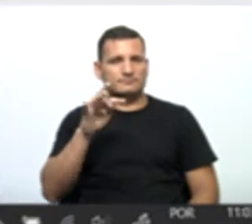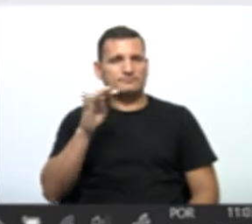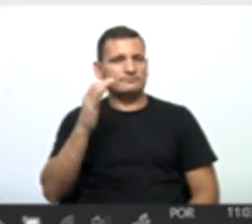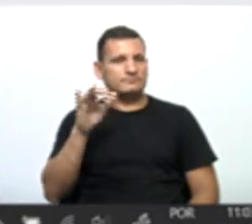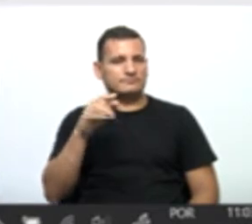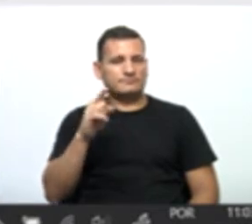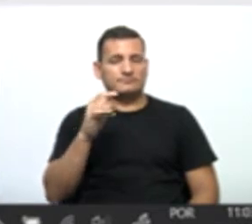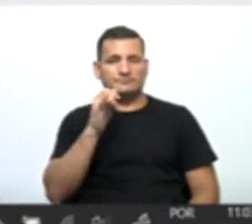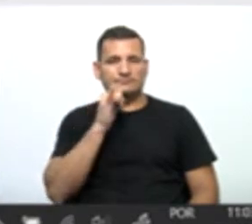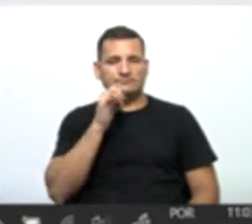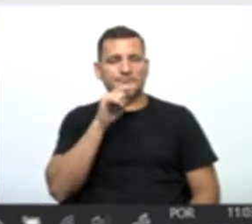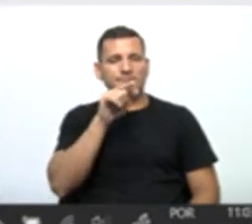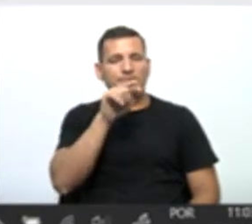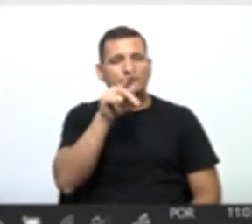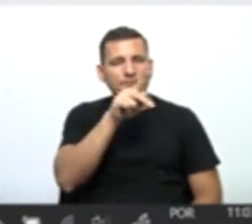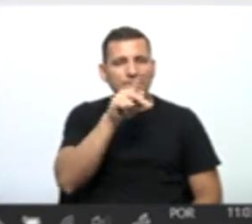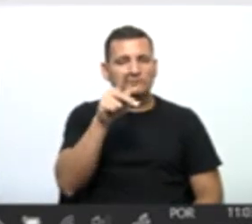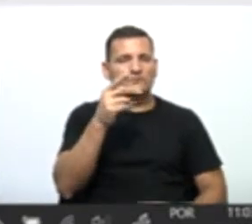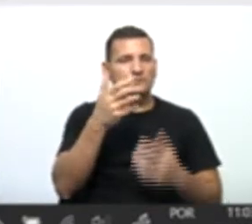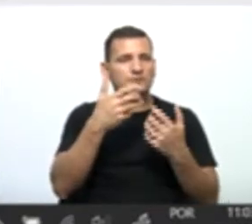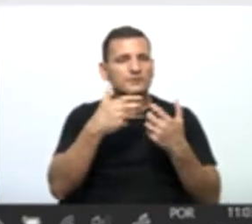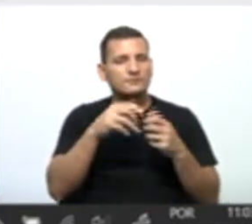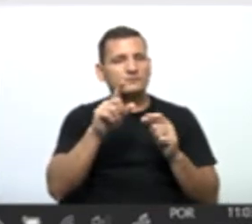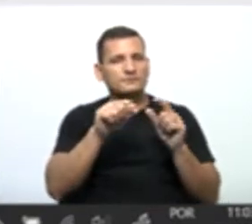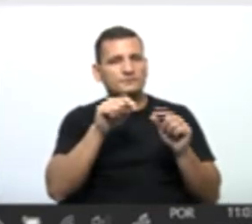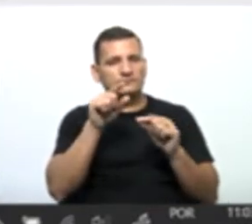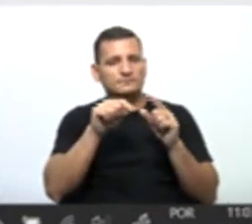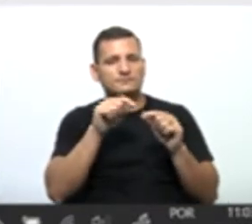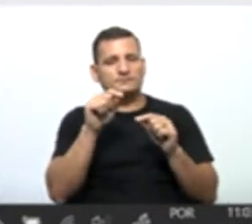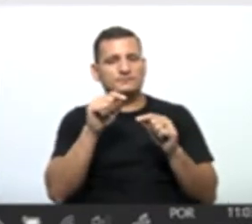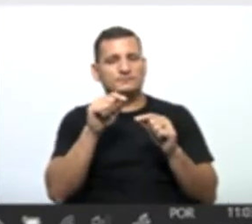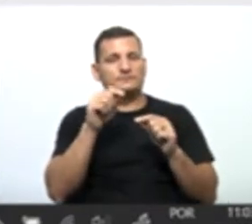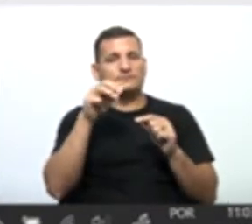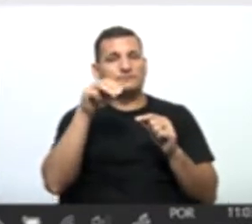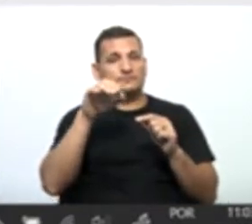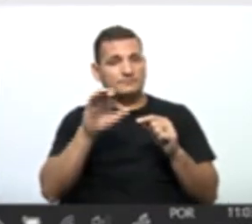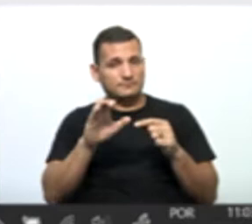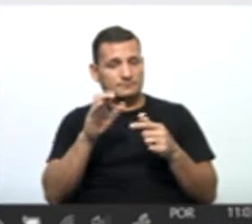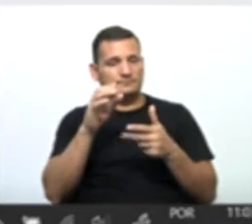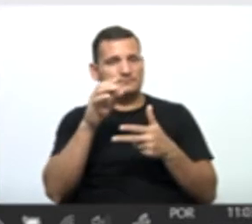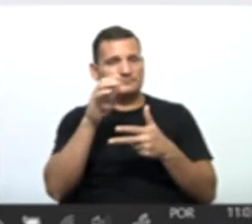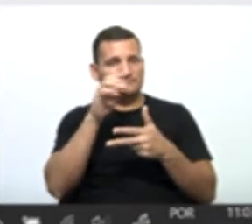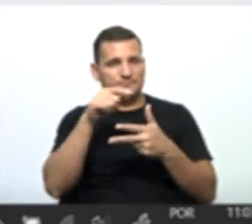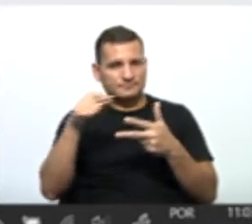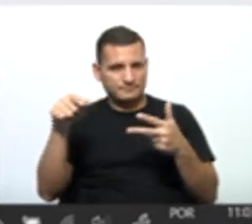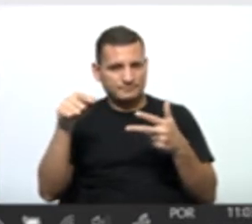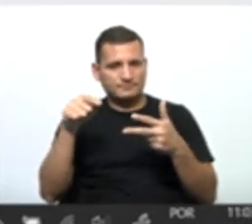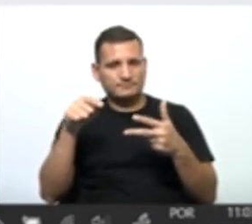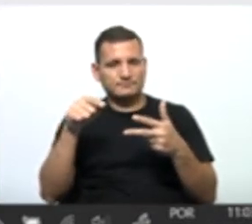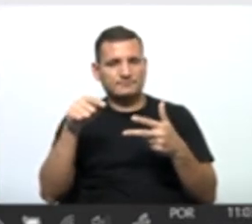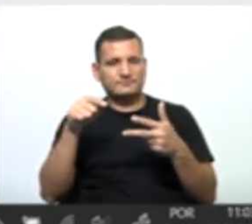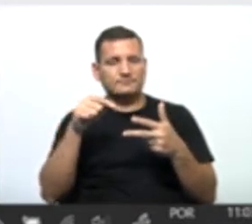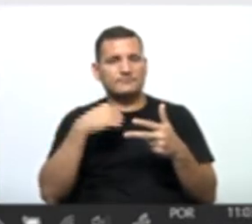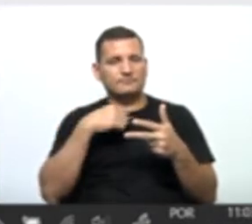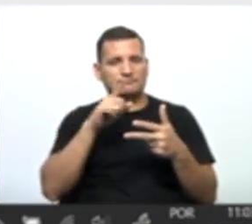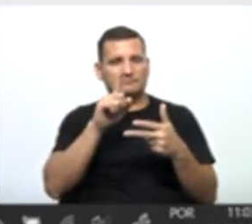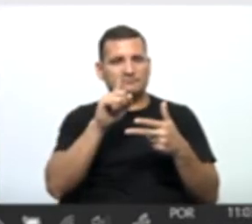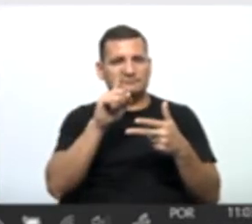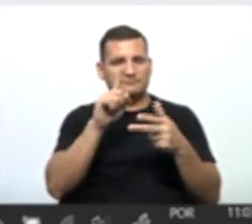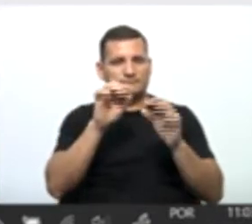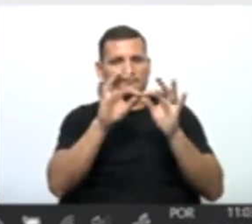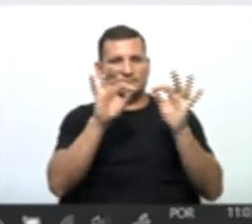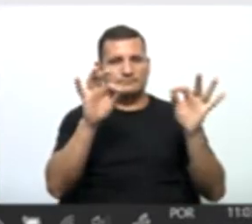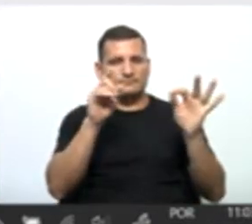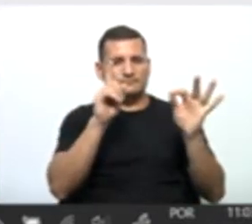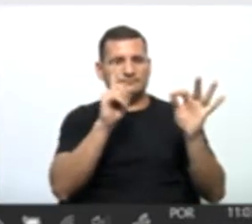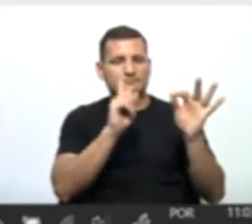IFRO é um dos 41 selecionados em chamada pública do MEC. Olha o que acontece. Eu vou vir aqui e vou